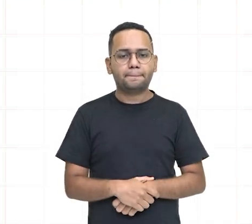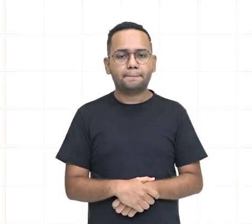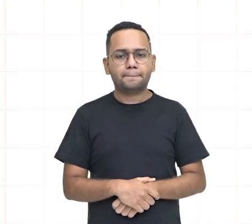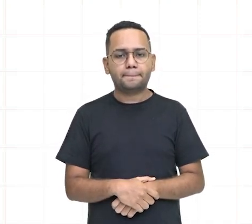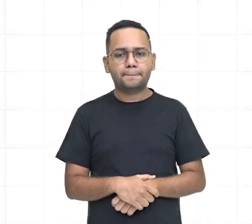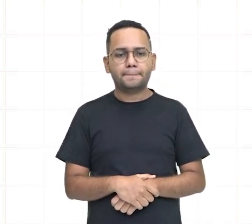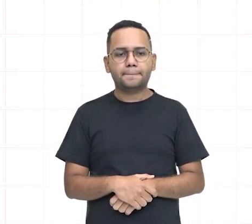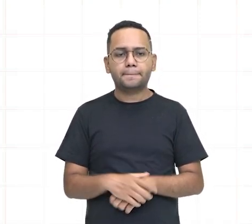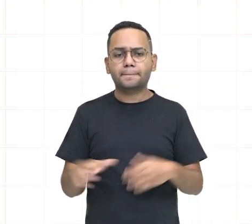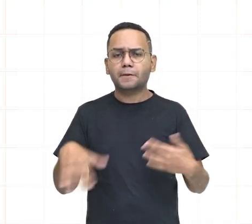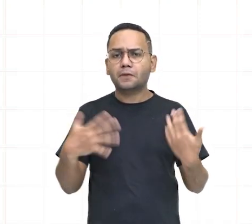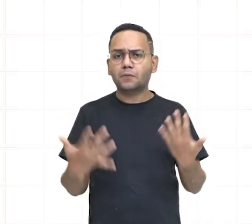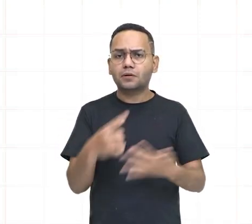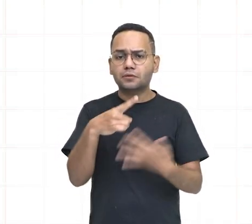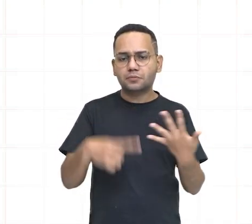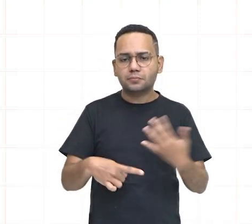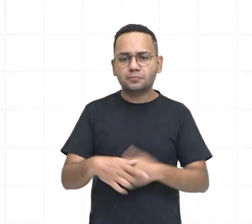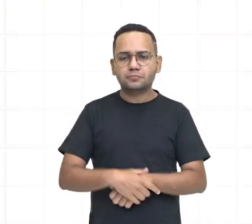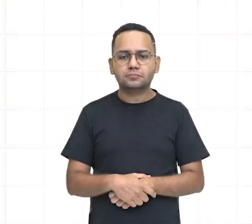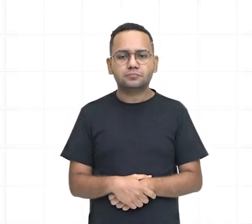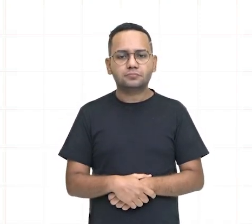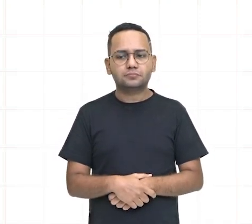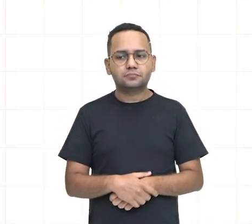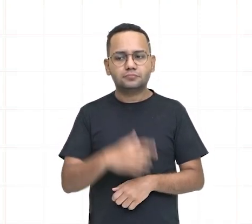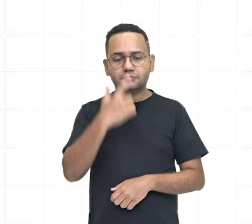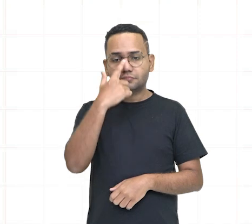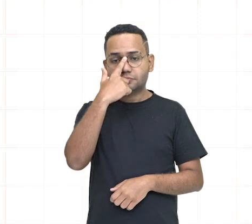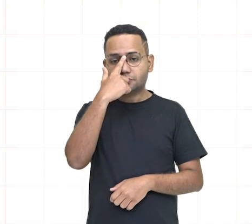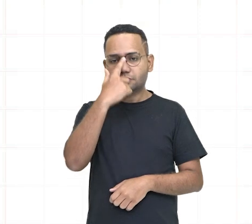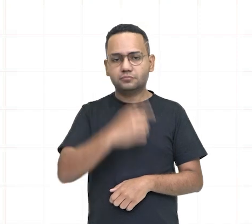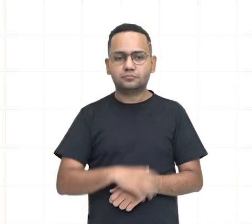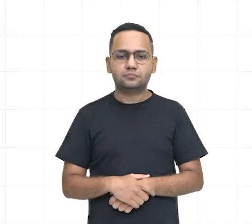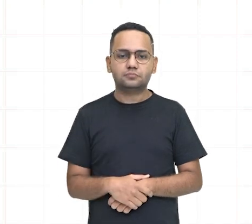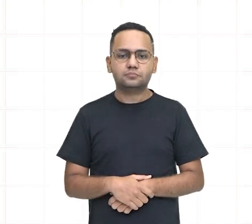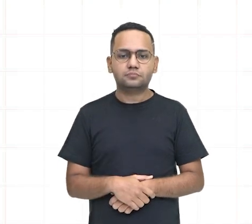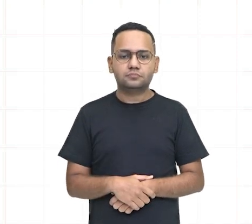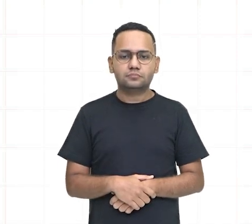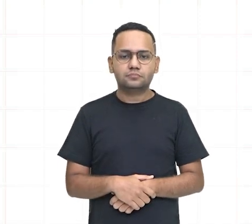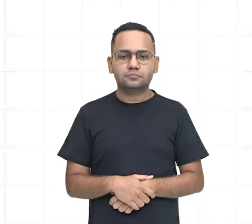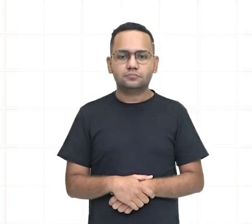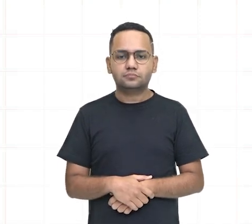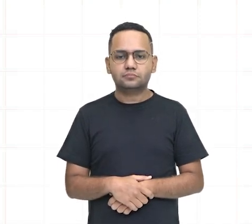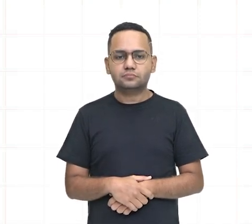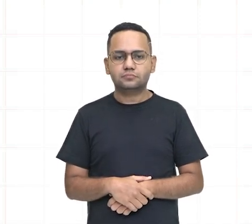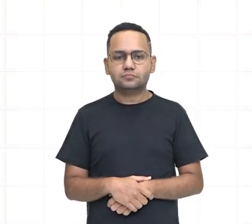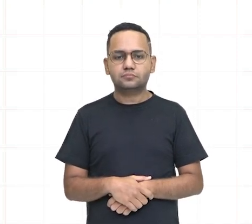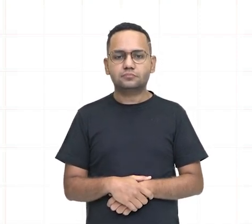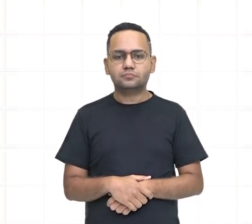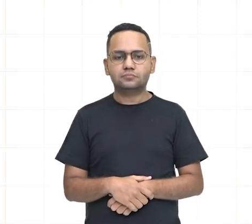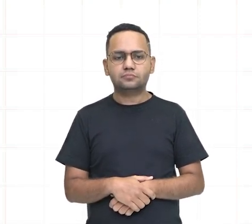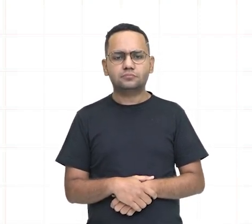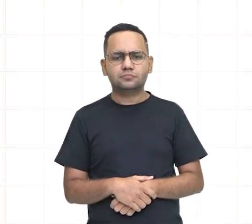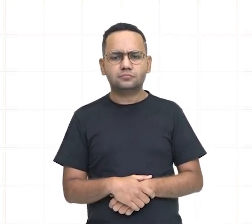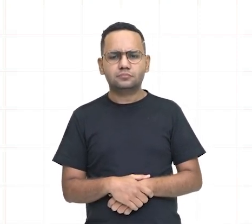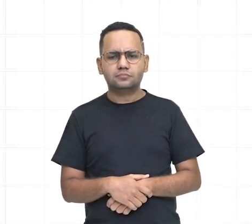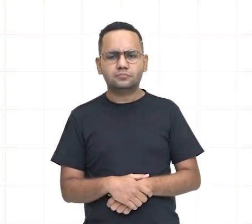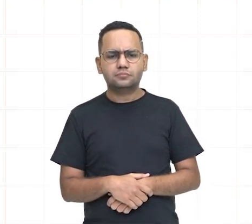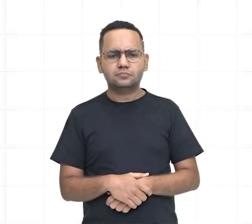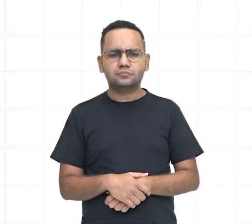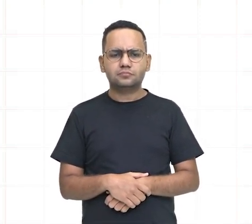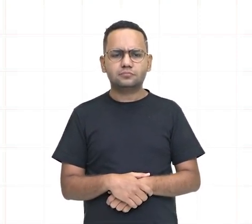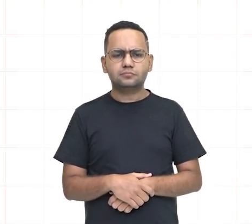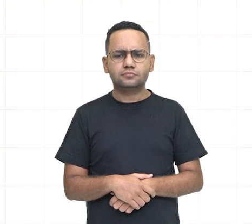indicam sistemas estruturados em rede. Primeiro, instalação de um caixa eletrônico em que podem ser